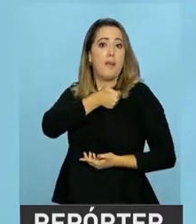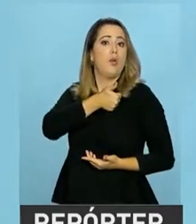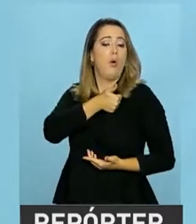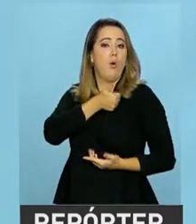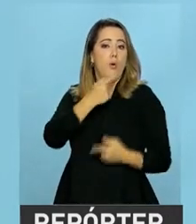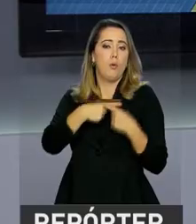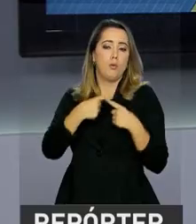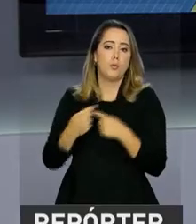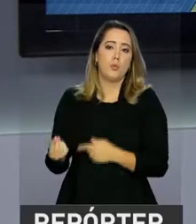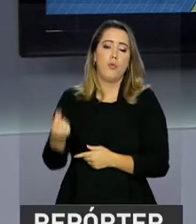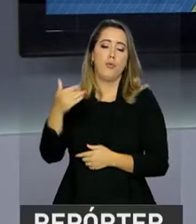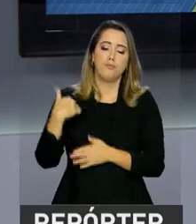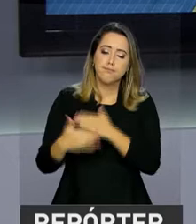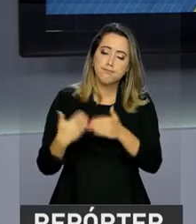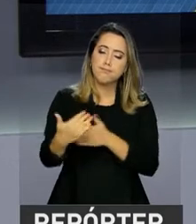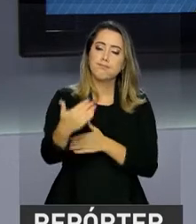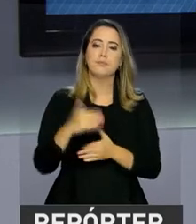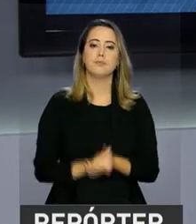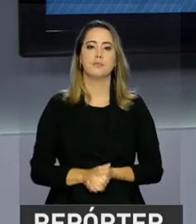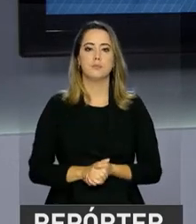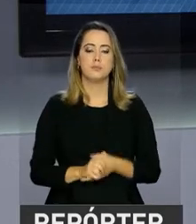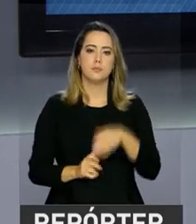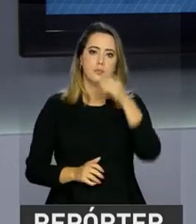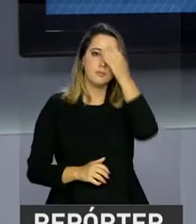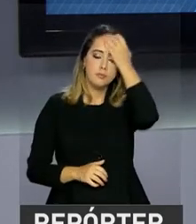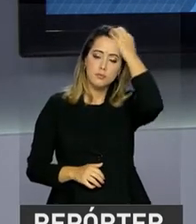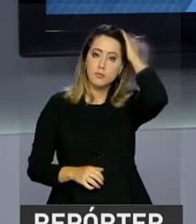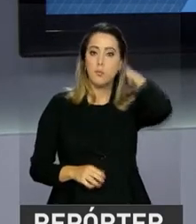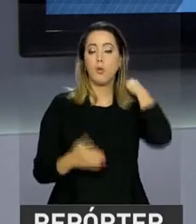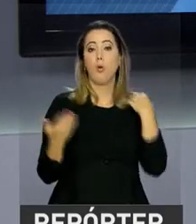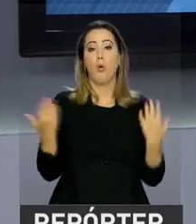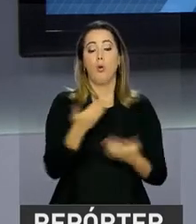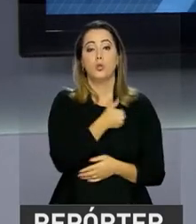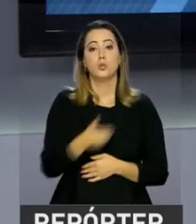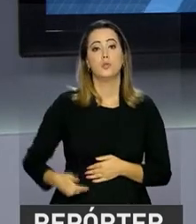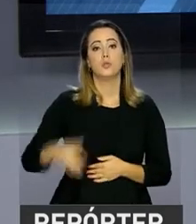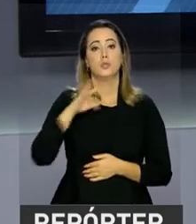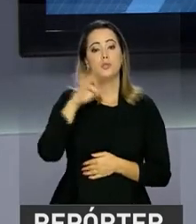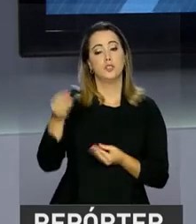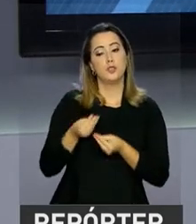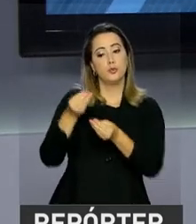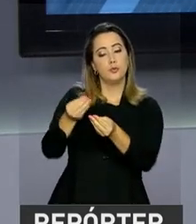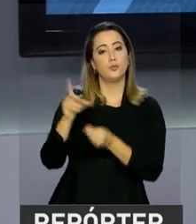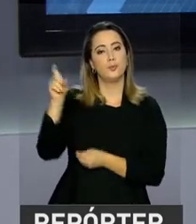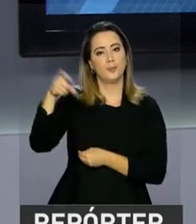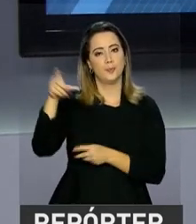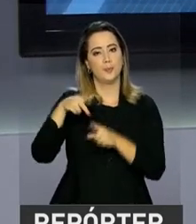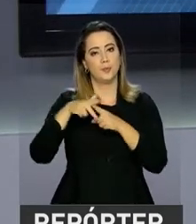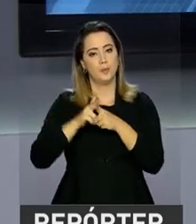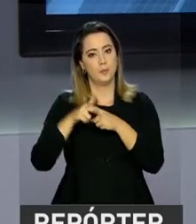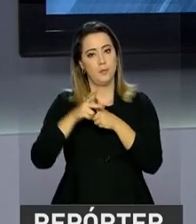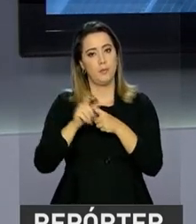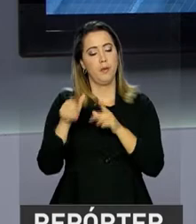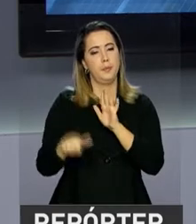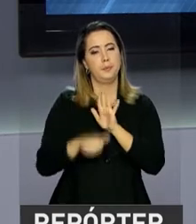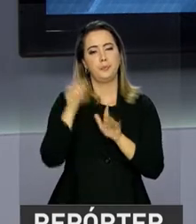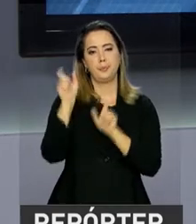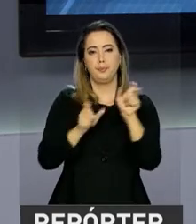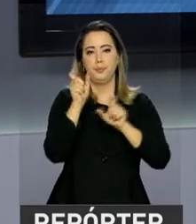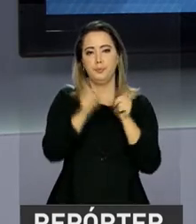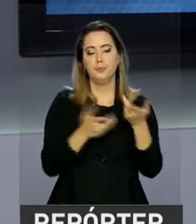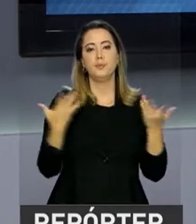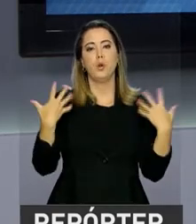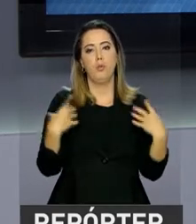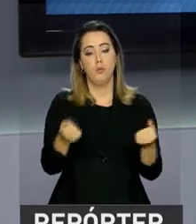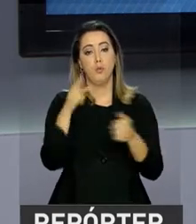não aumentam. E o governo federal entregou hoje o cartão Reforma para os primeiros beneficiados pelo programa. O